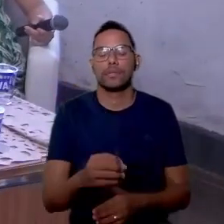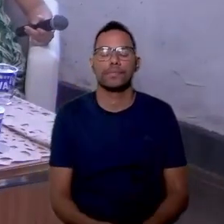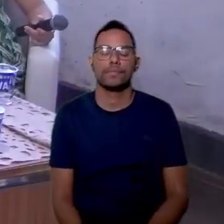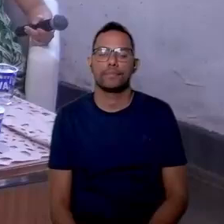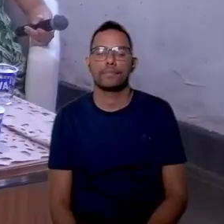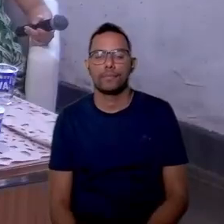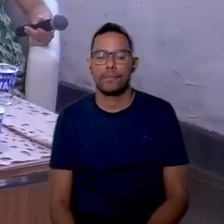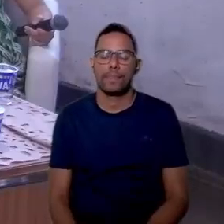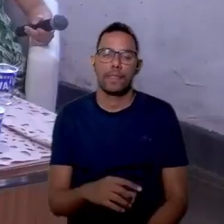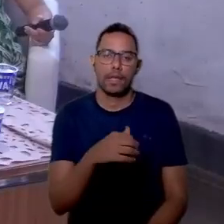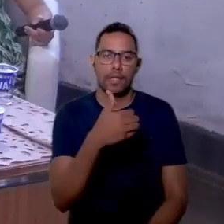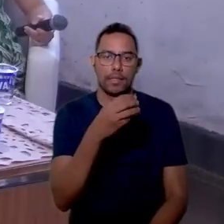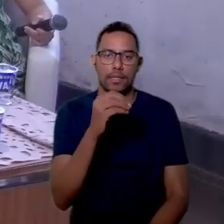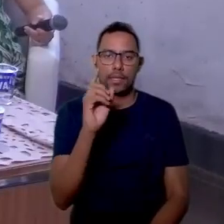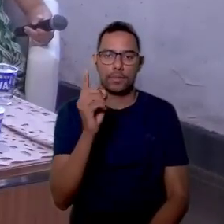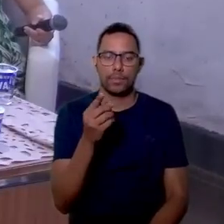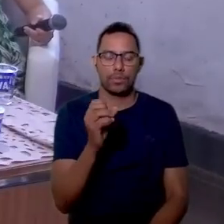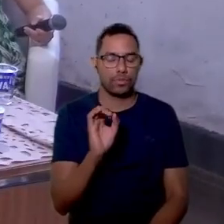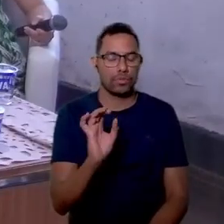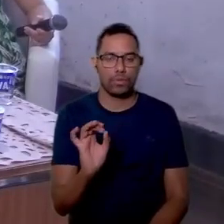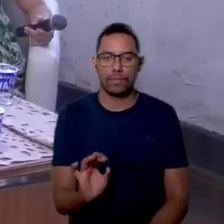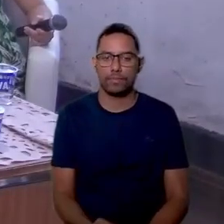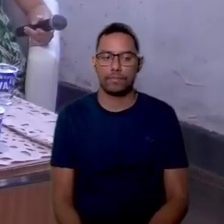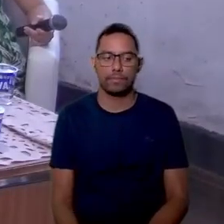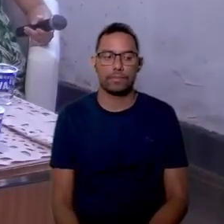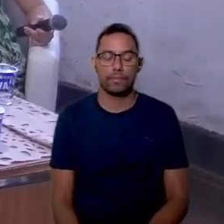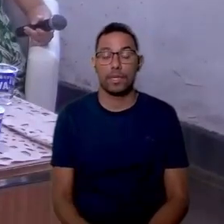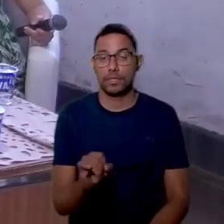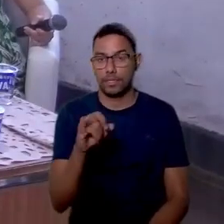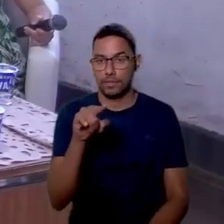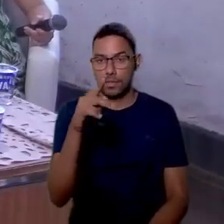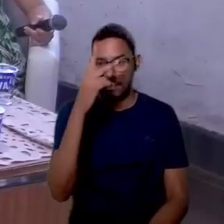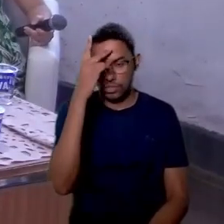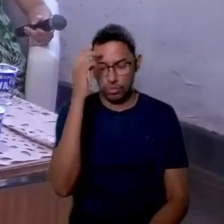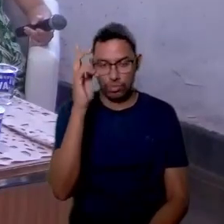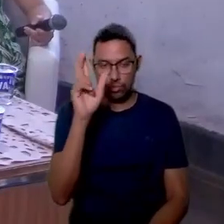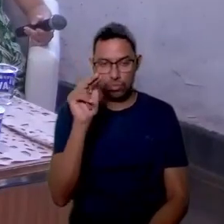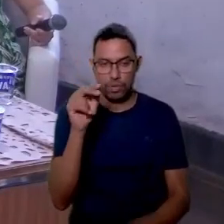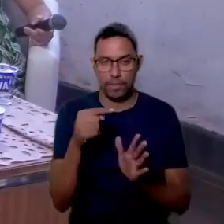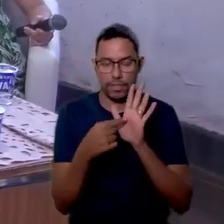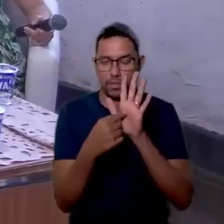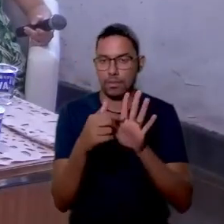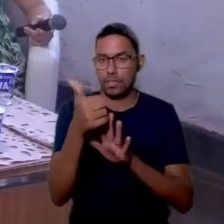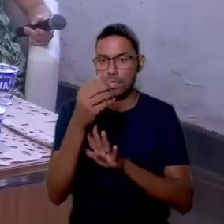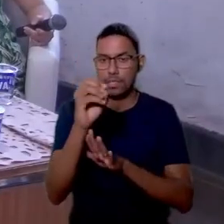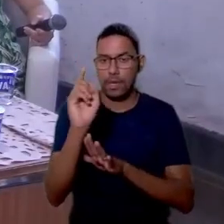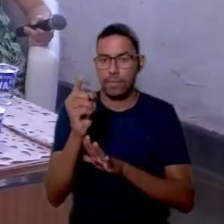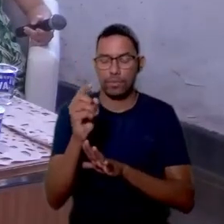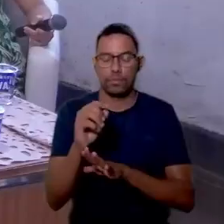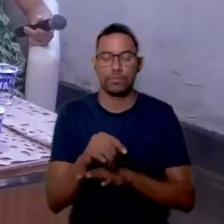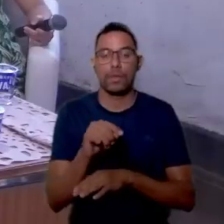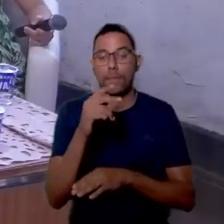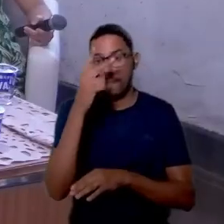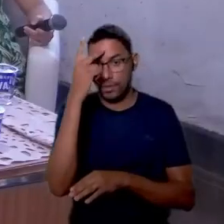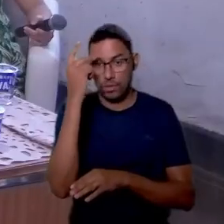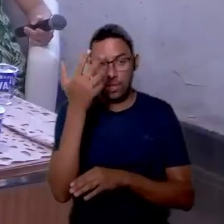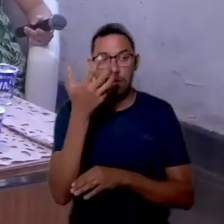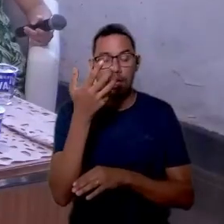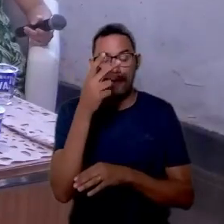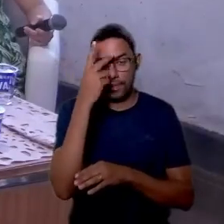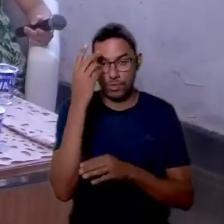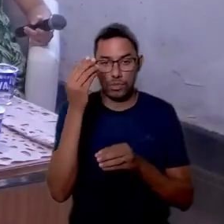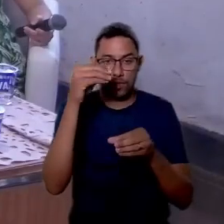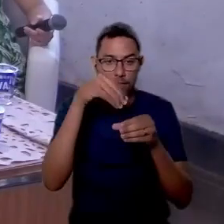dá os 10 pontos por isso. Você é uma pessoa que nunca apresentou, você ganha 10 pontos. Por quê? Porque a gente quer que essas pessoas